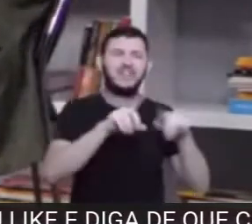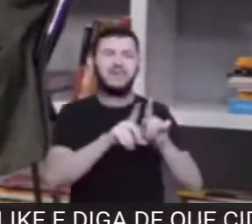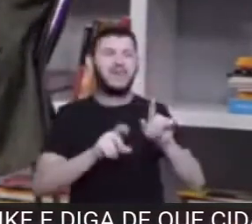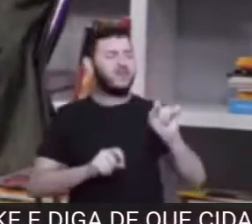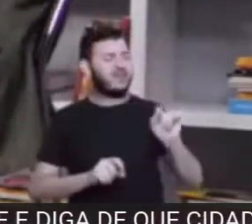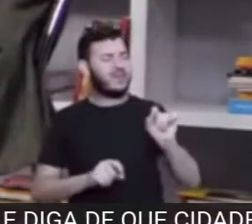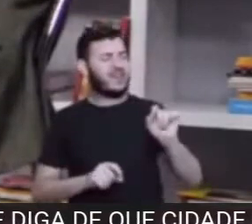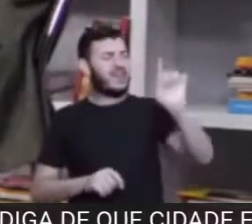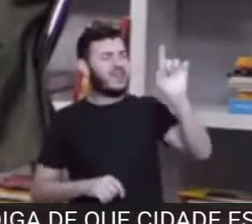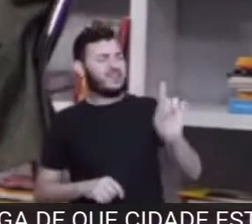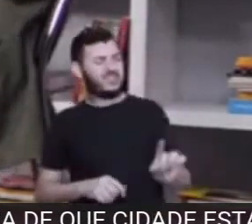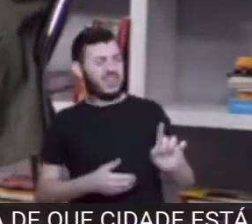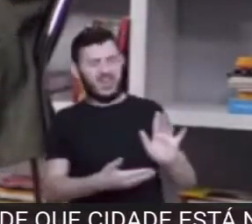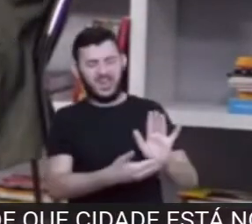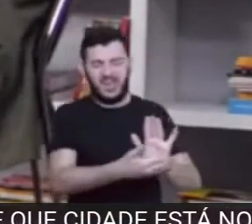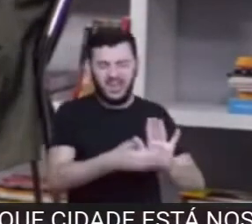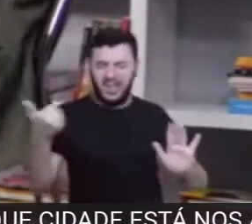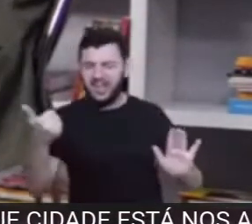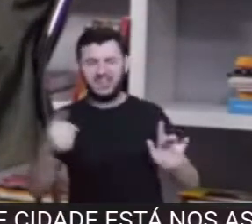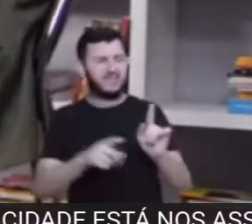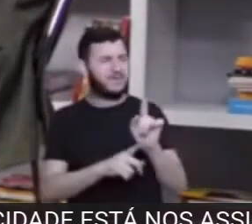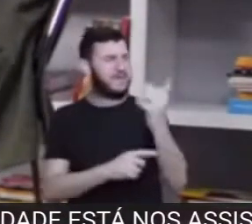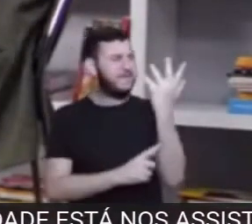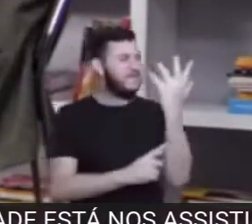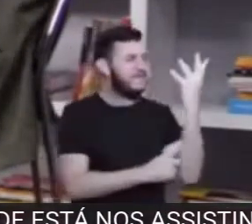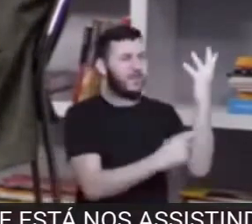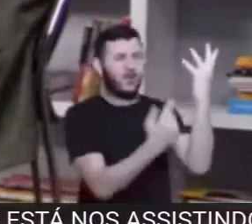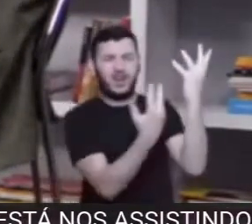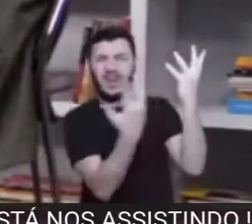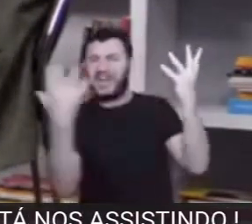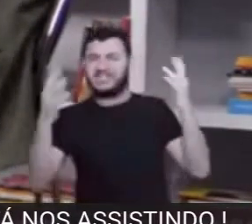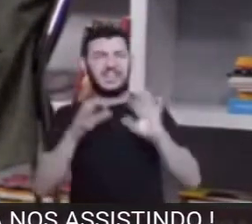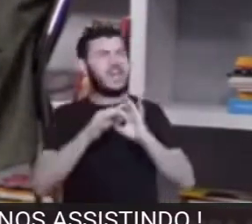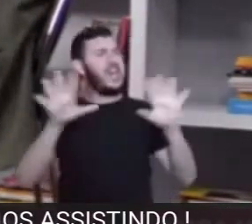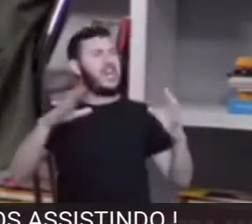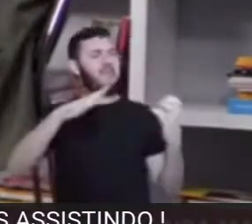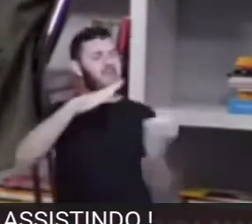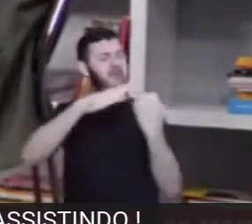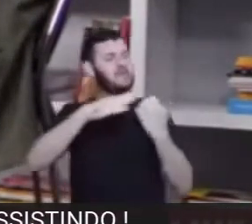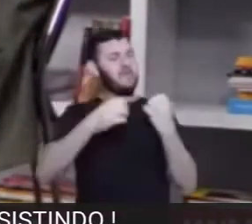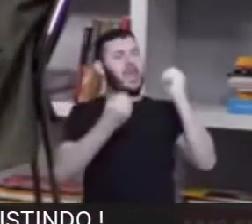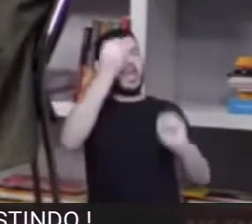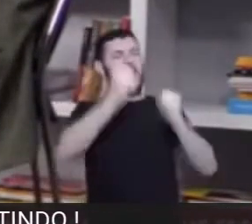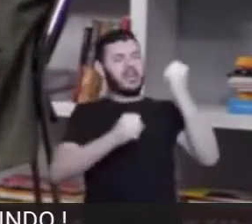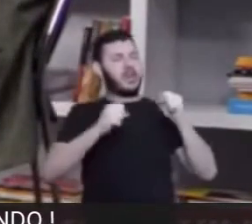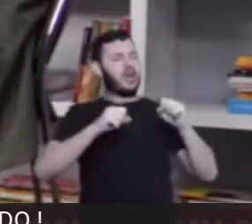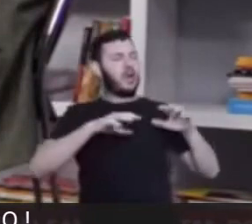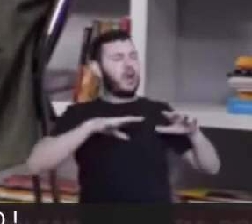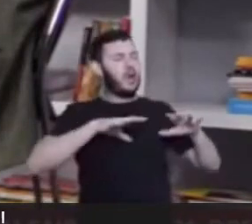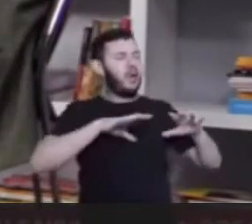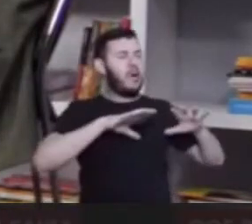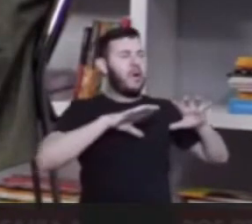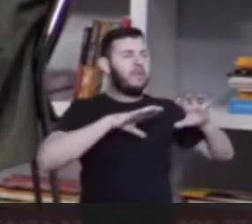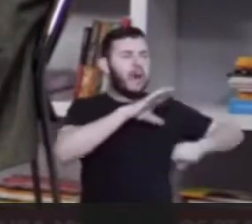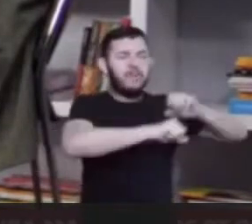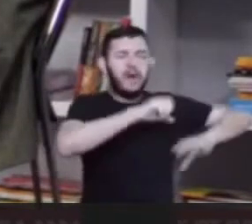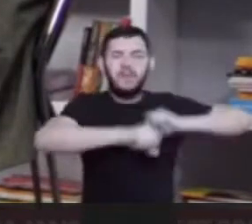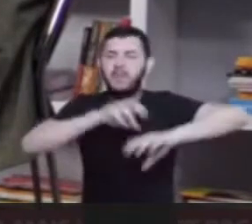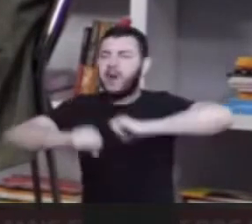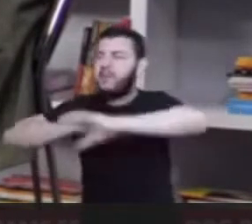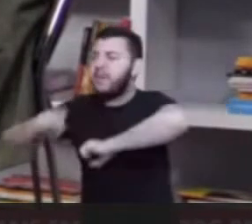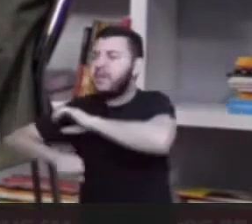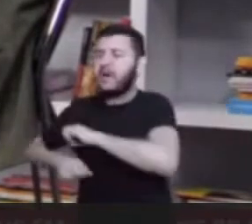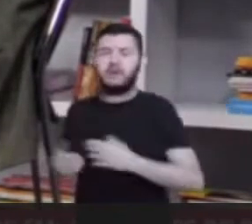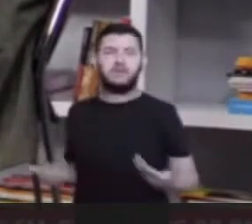florestas, tudo para exploração aí? Como não, é que o senhor vê isso? O Paulo, eu acho que a gente poderia ter feito mais.